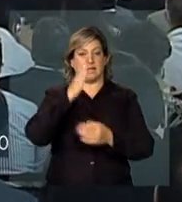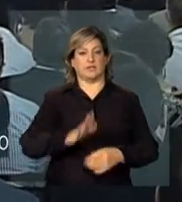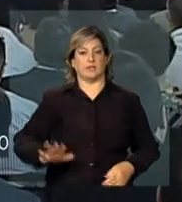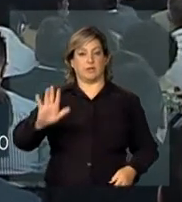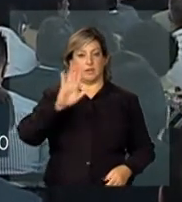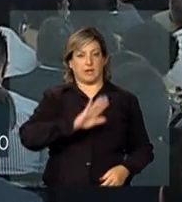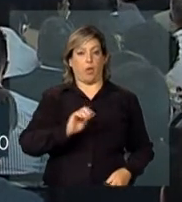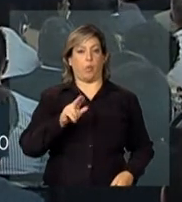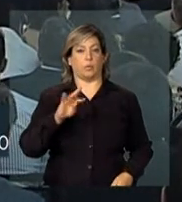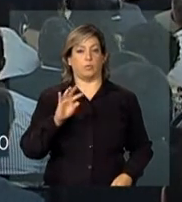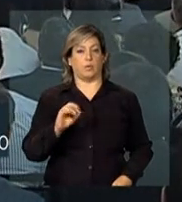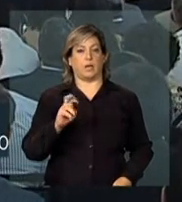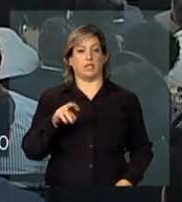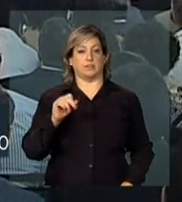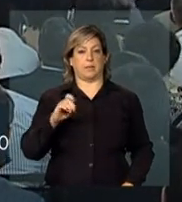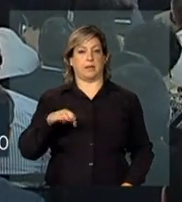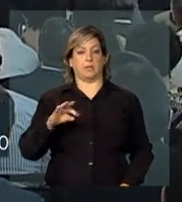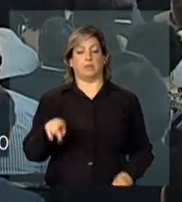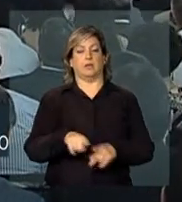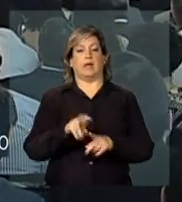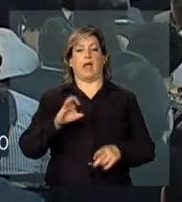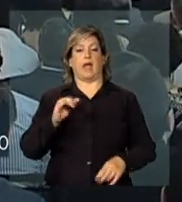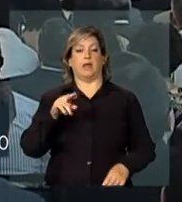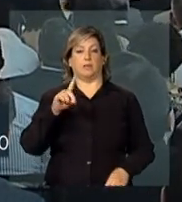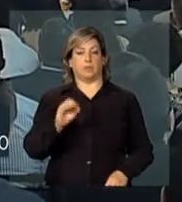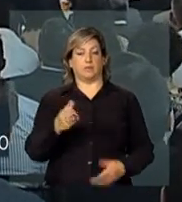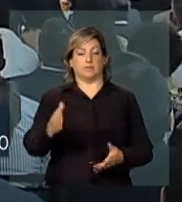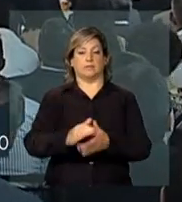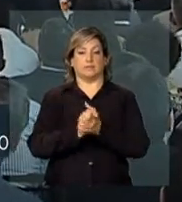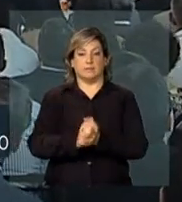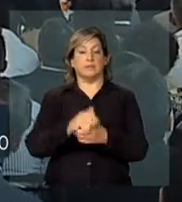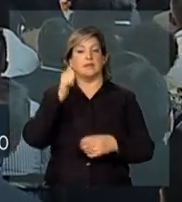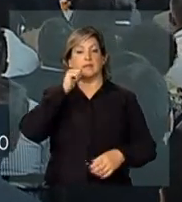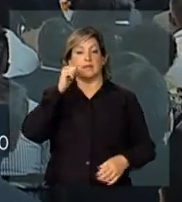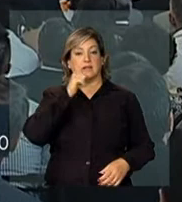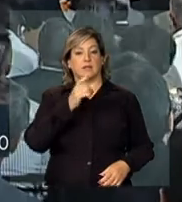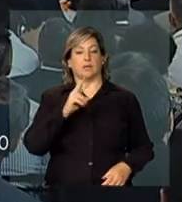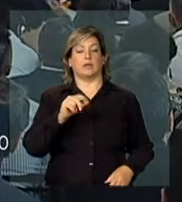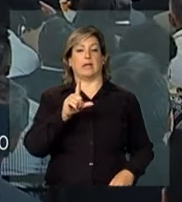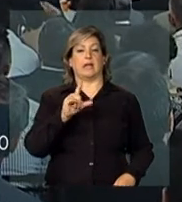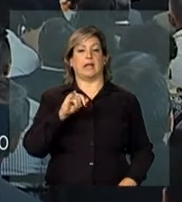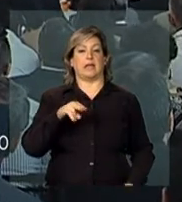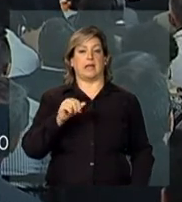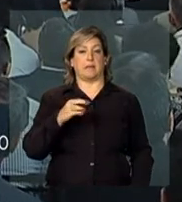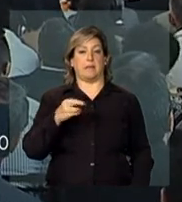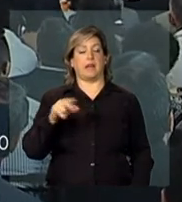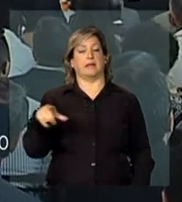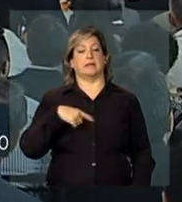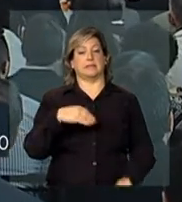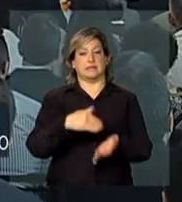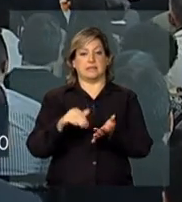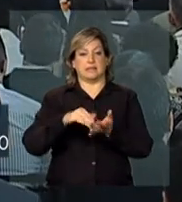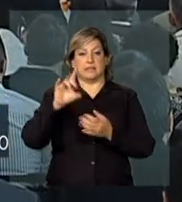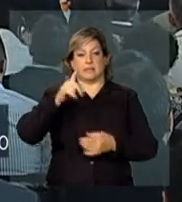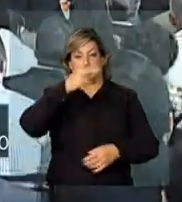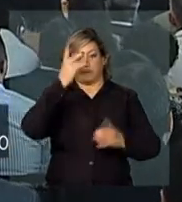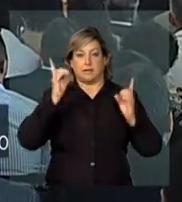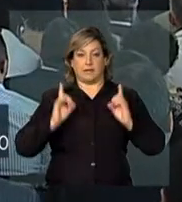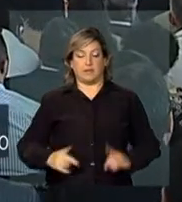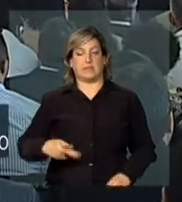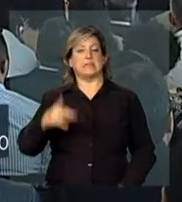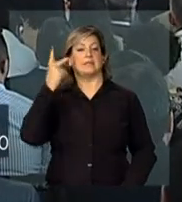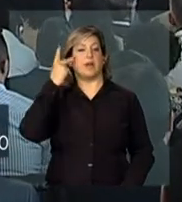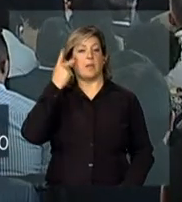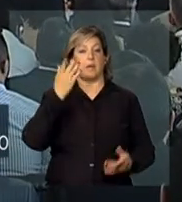de alto rendimento Ricardo leyser Dra linamara Rizzo battistella Secretaria dos Direitos da pessoa com deficiência